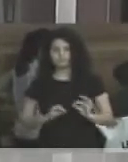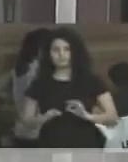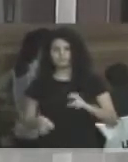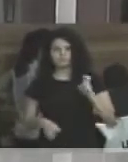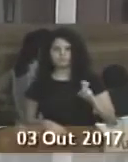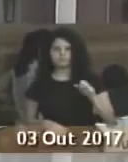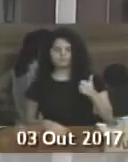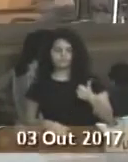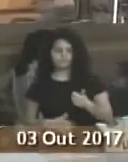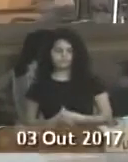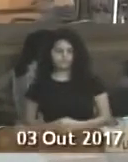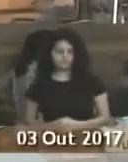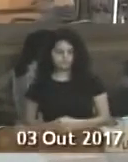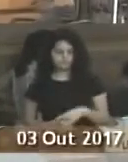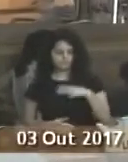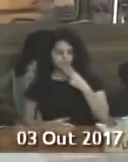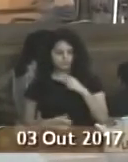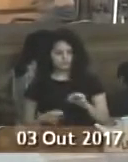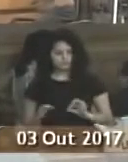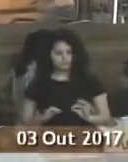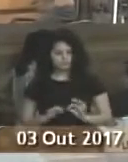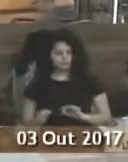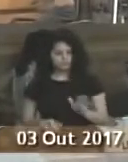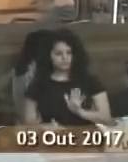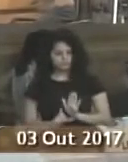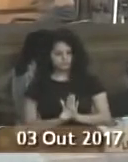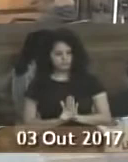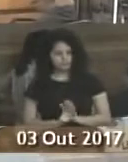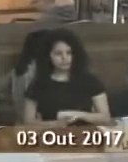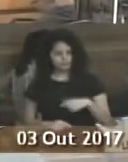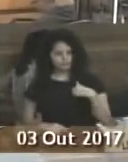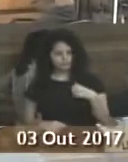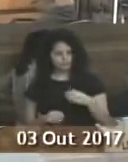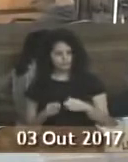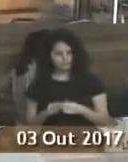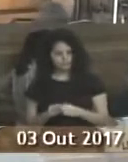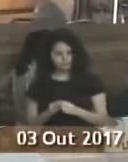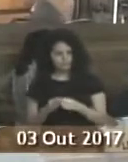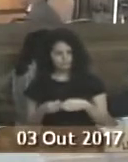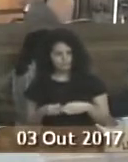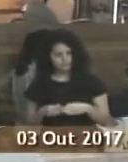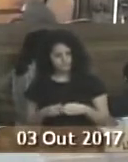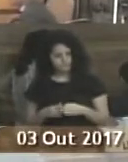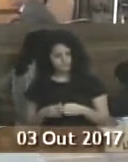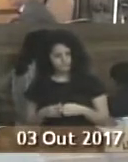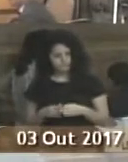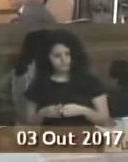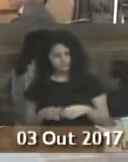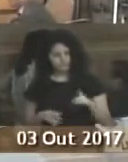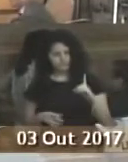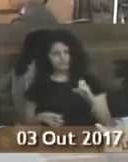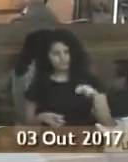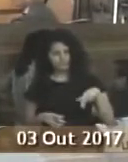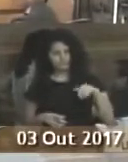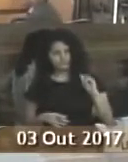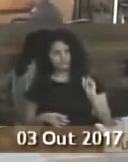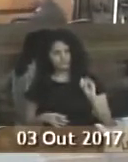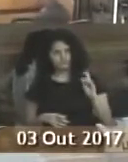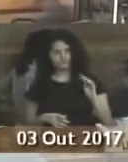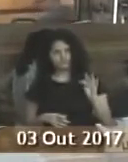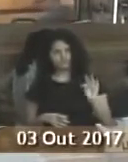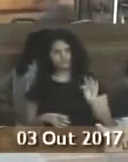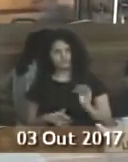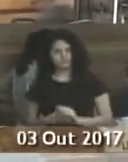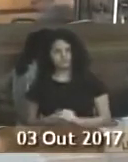Vereador Marco, por favor, Tite. Você está falando aí desse projeto de lei. Assim que a gente entrou também, eu fiz uma solicitação, um requerimento ao DENIT, pedindo para que reduzisse,